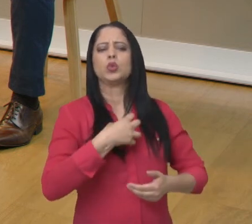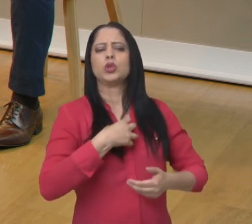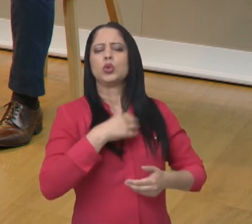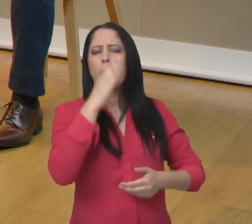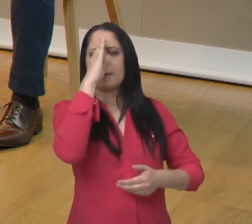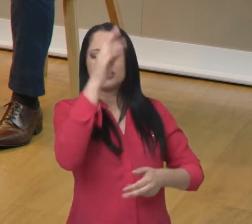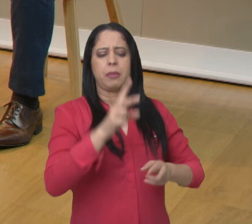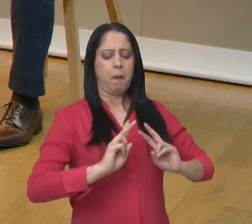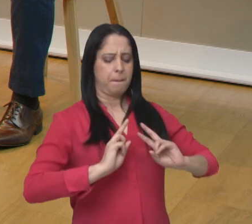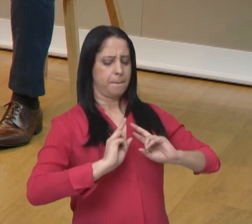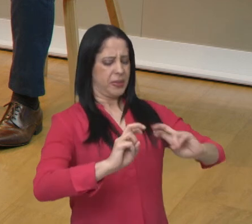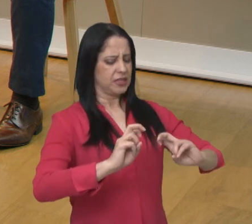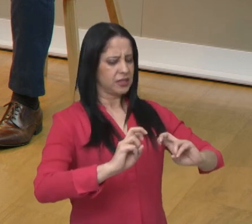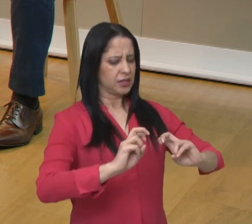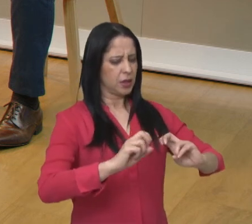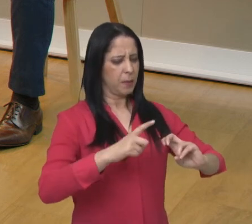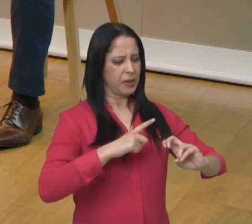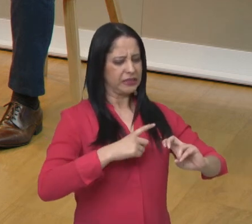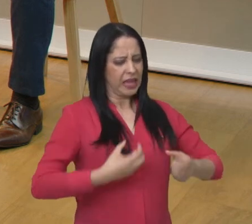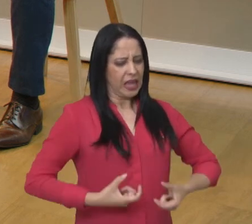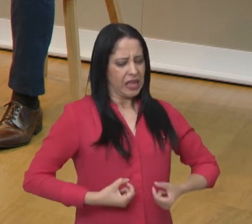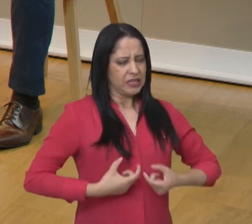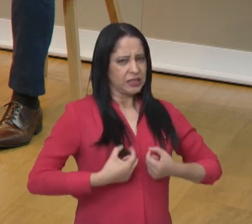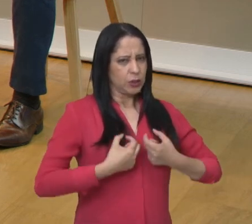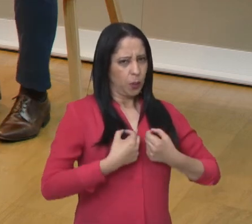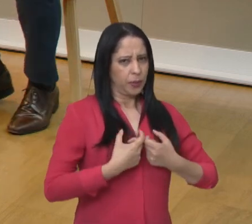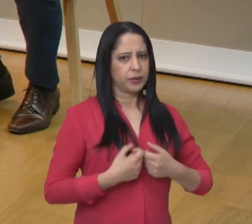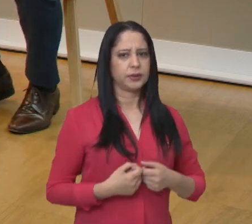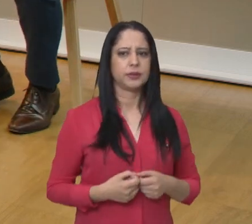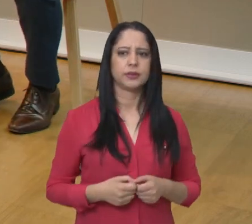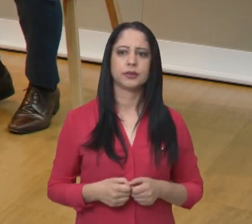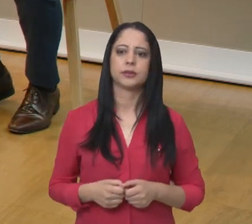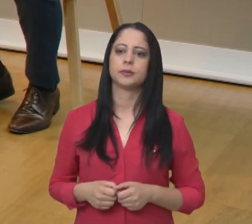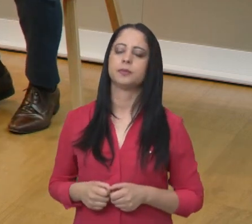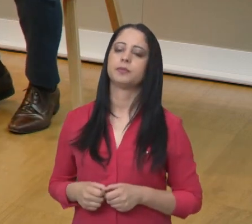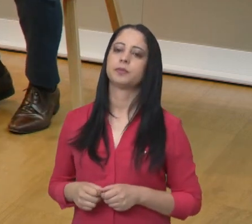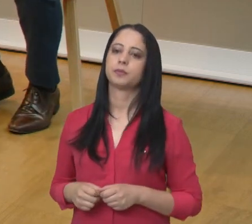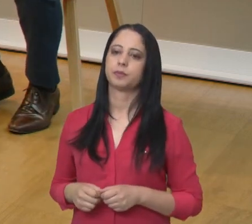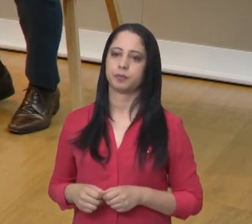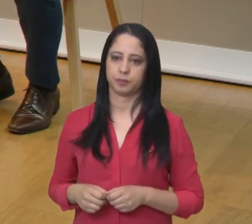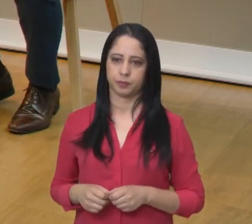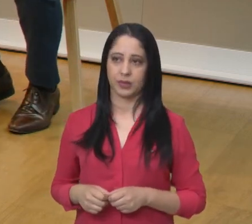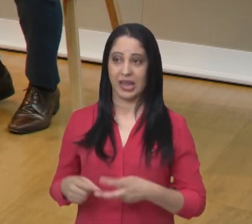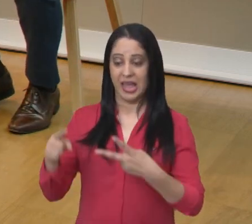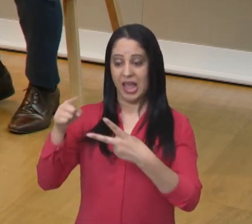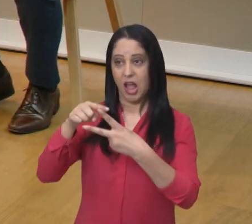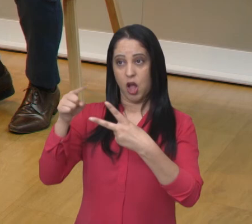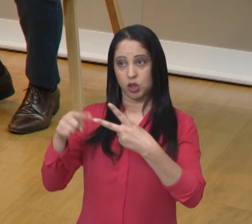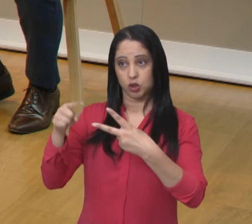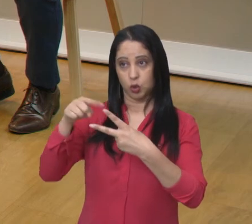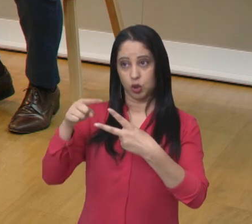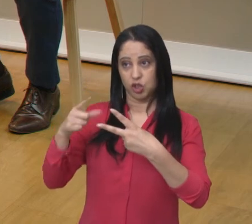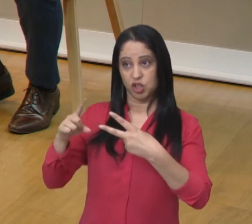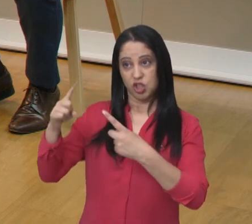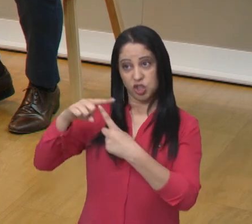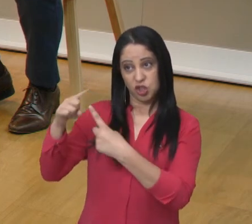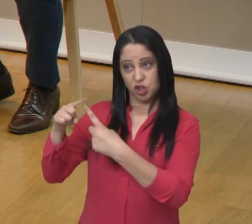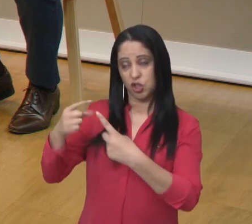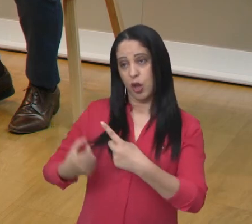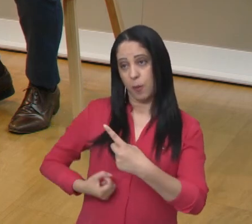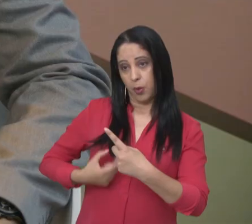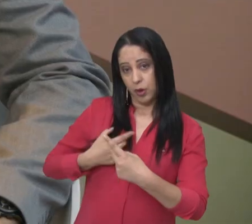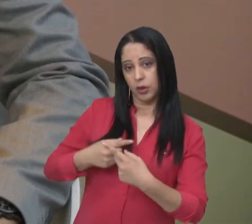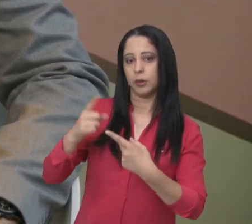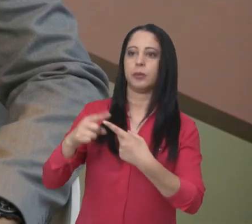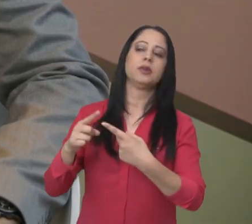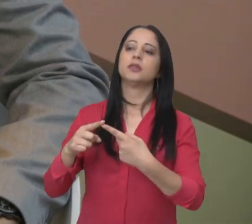Mas quais são os principais sintomas? Como a pessoa pode perceber que, de repente, tem algum tumor ali acometendo essa região do corpo? Isso. A gente tem basicamente 2